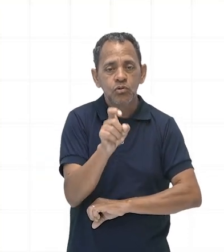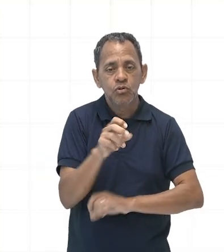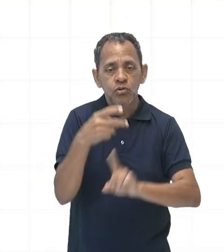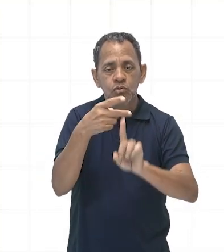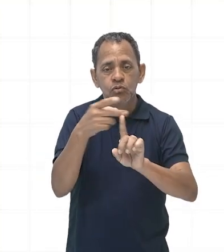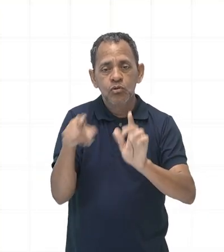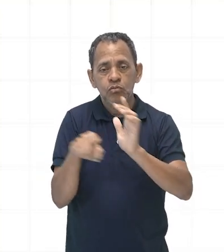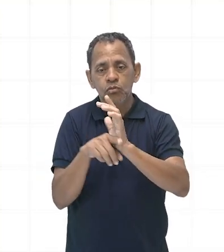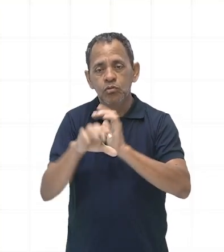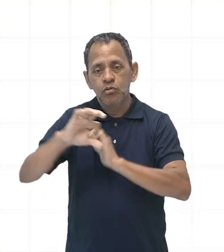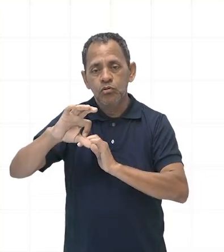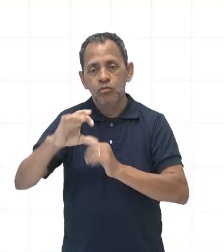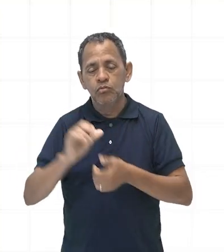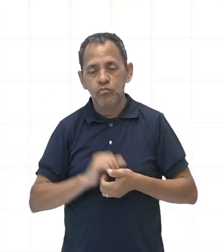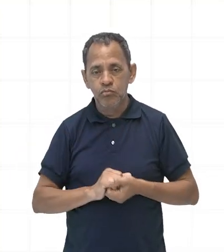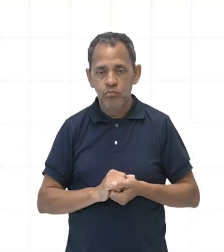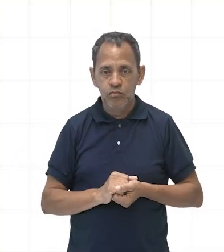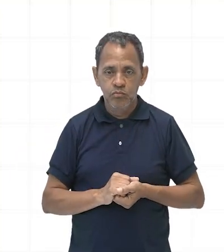16x² menos 9.